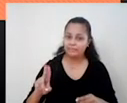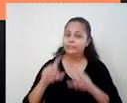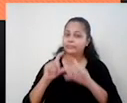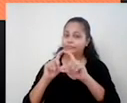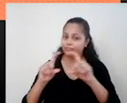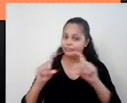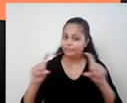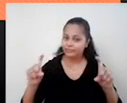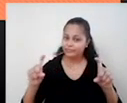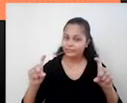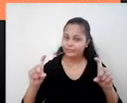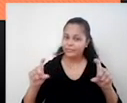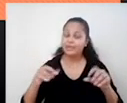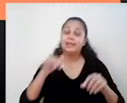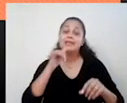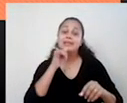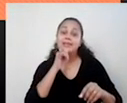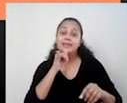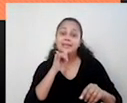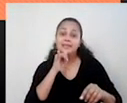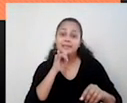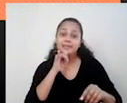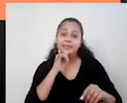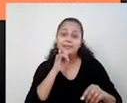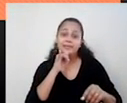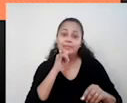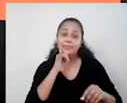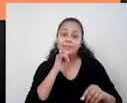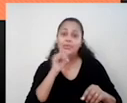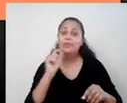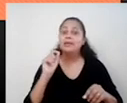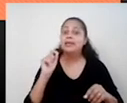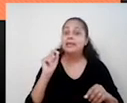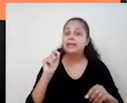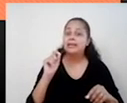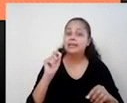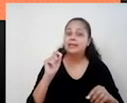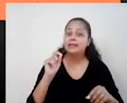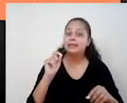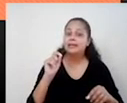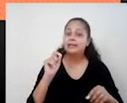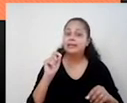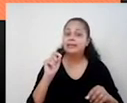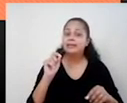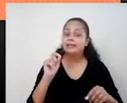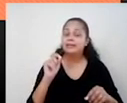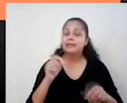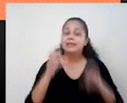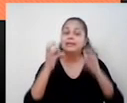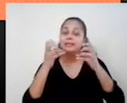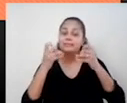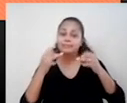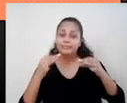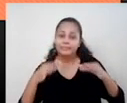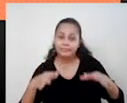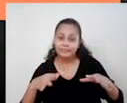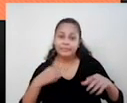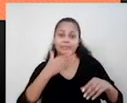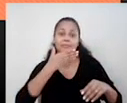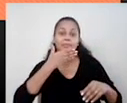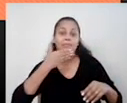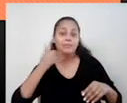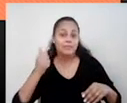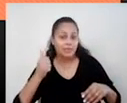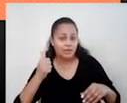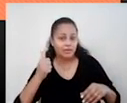ao termo que exemplifica ou especifica melhor outro de valor